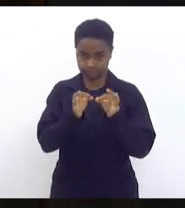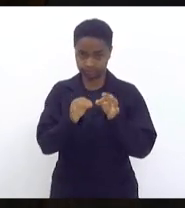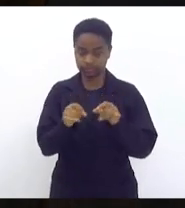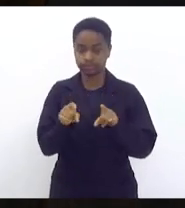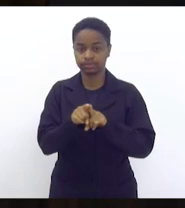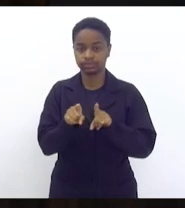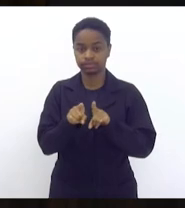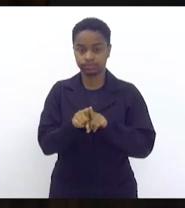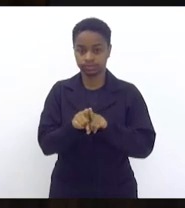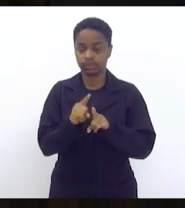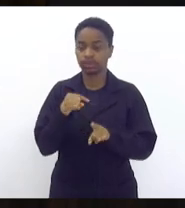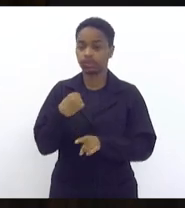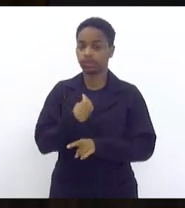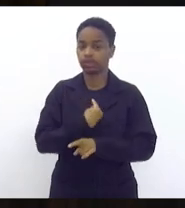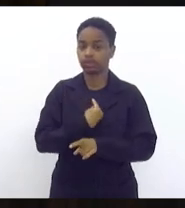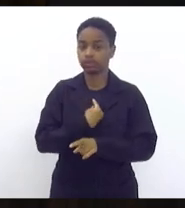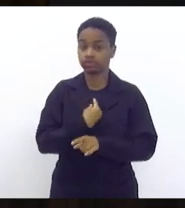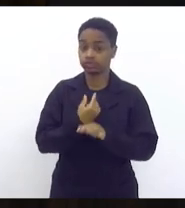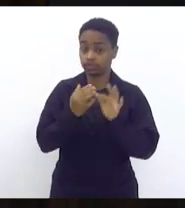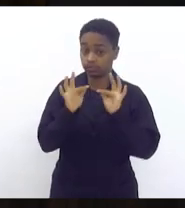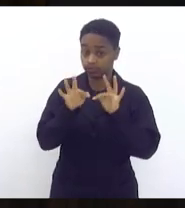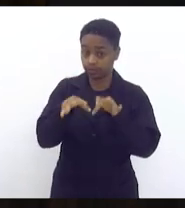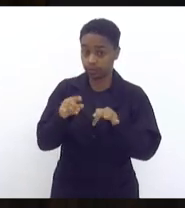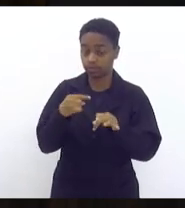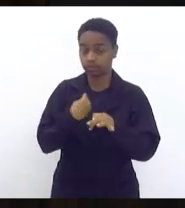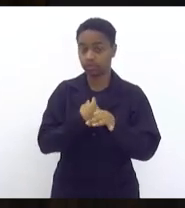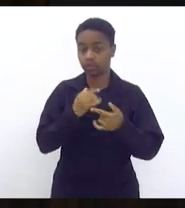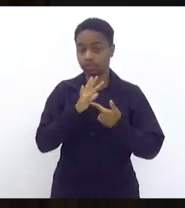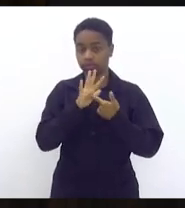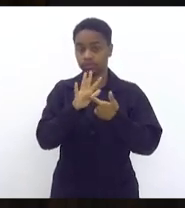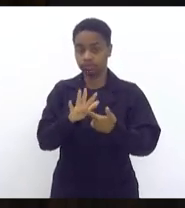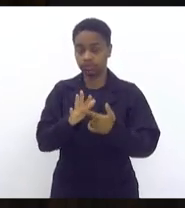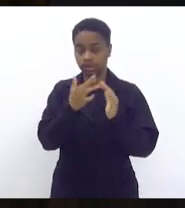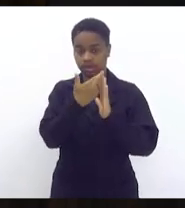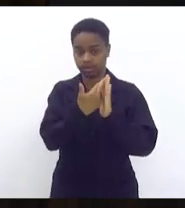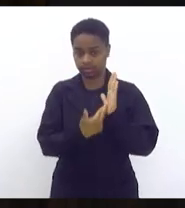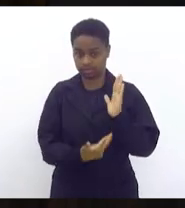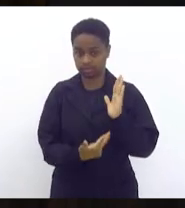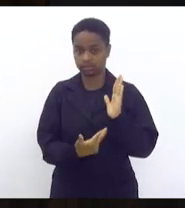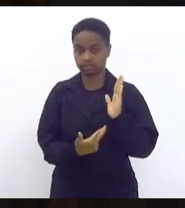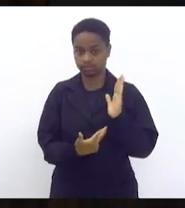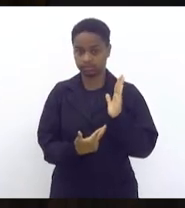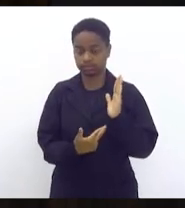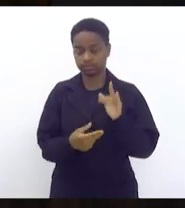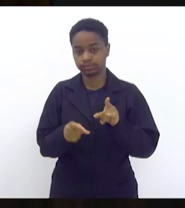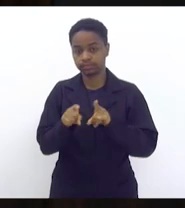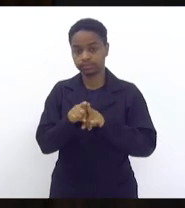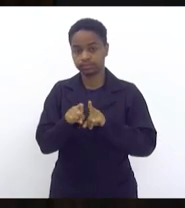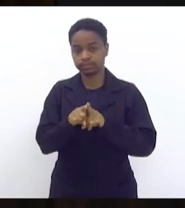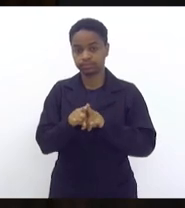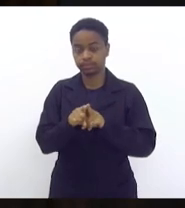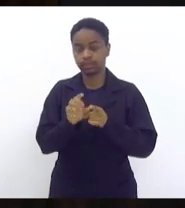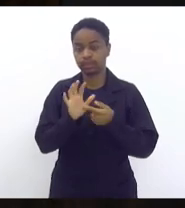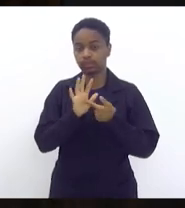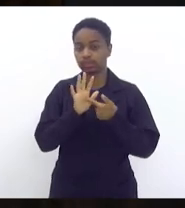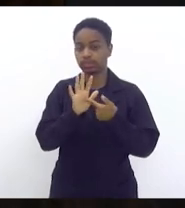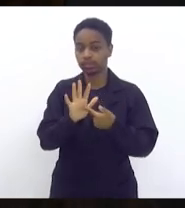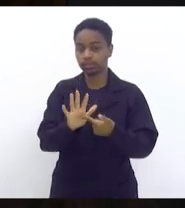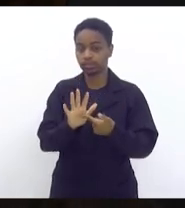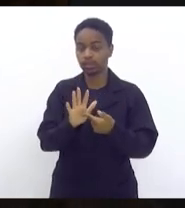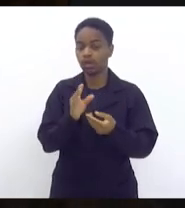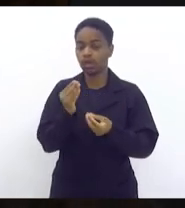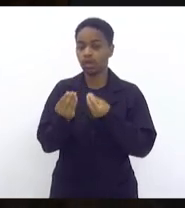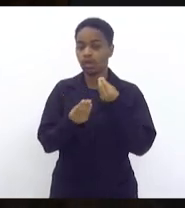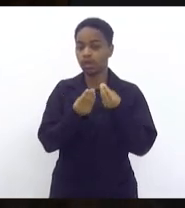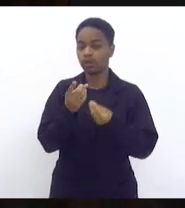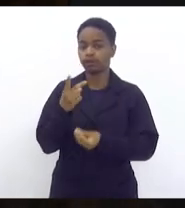fizemos, ao final dessa CPI, foi apresentado um importante relatório e apresentamos o excesso do